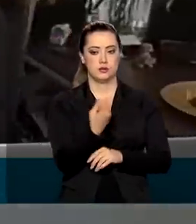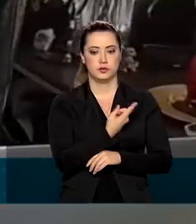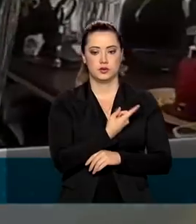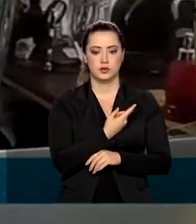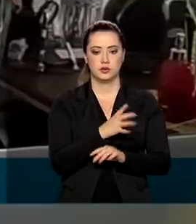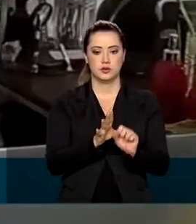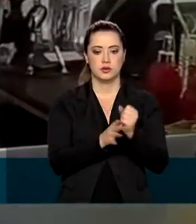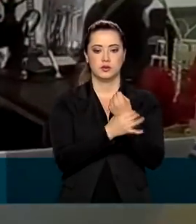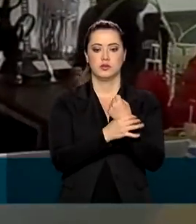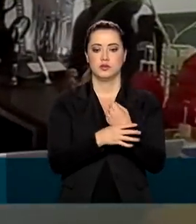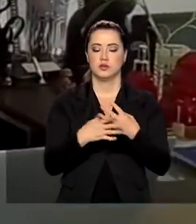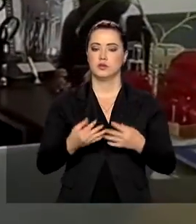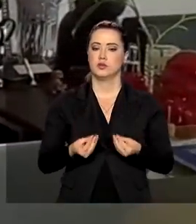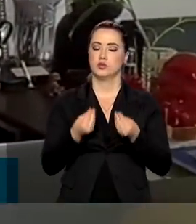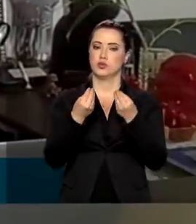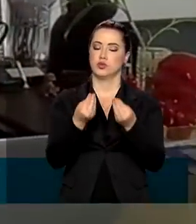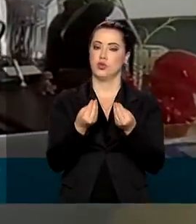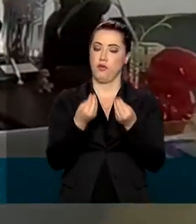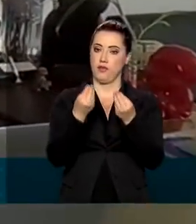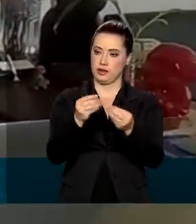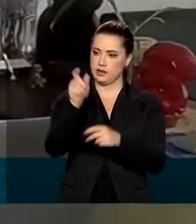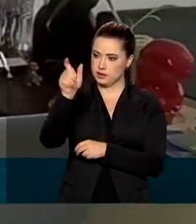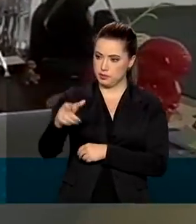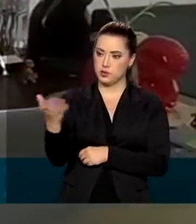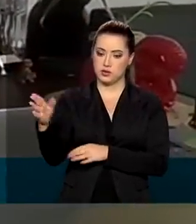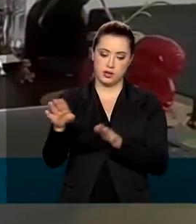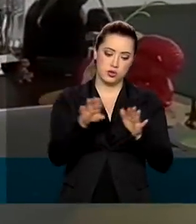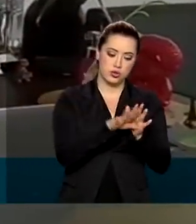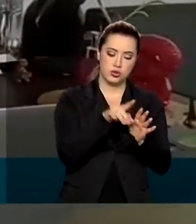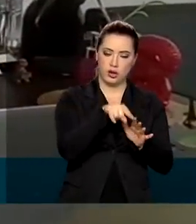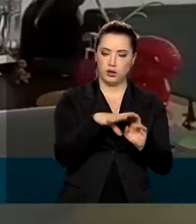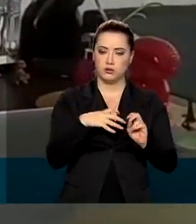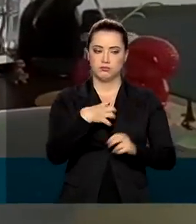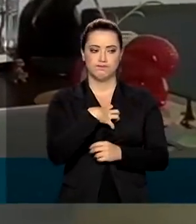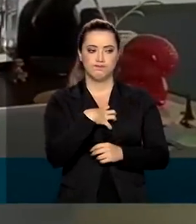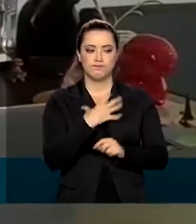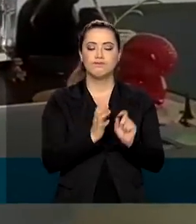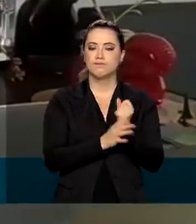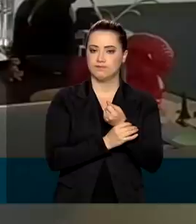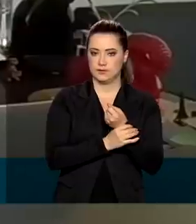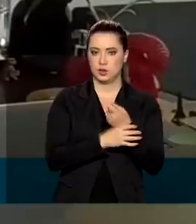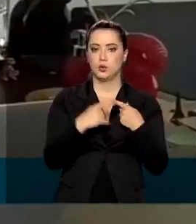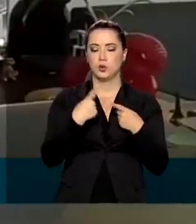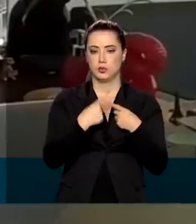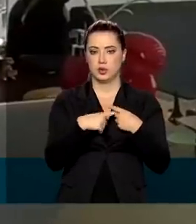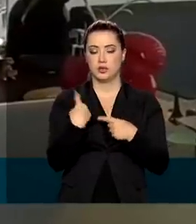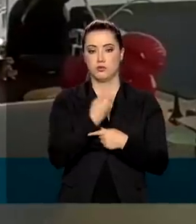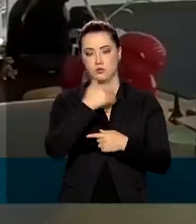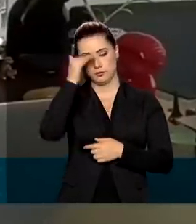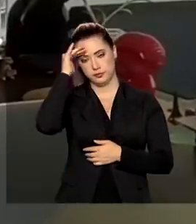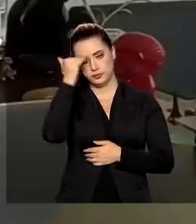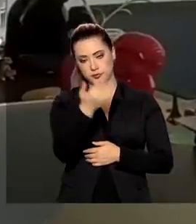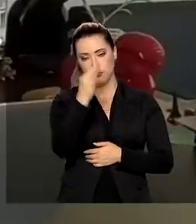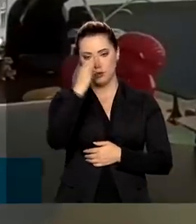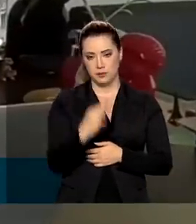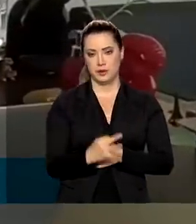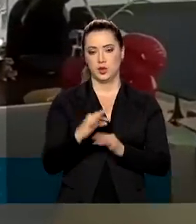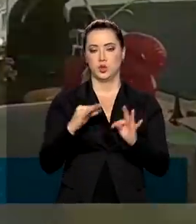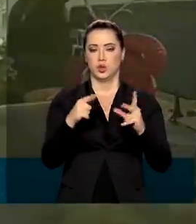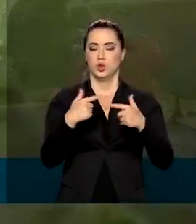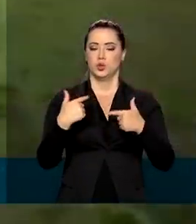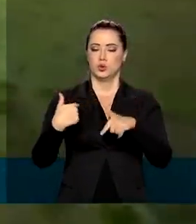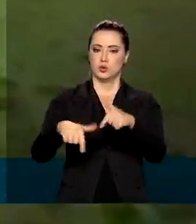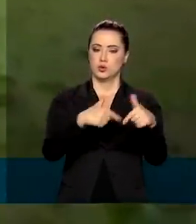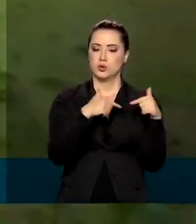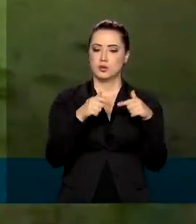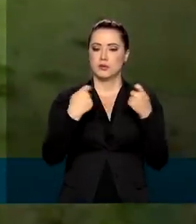de deixar o nosso hóspede mais tranquilo, mais seguro, sabendo que a gente está seguindo realmente todas as